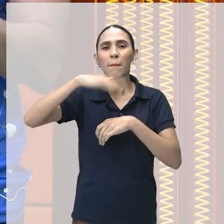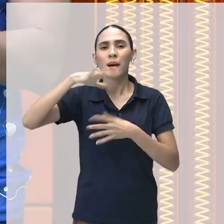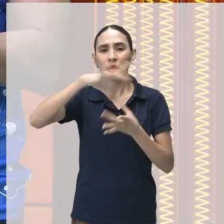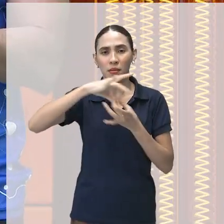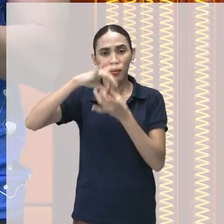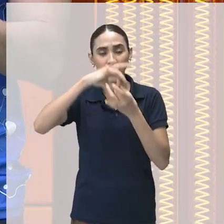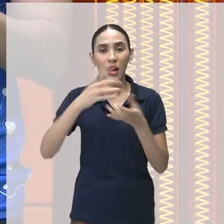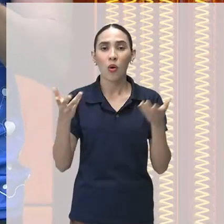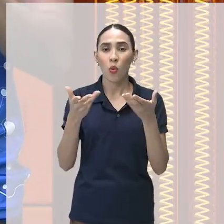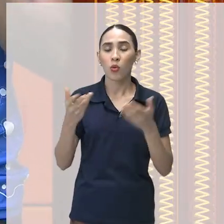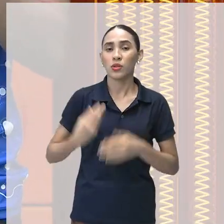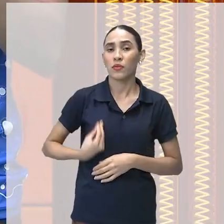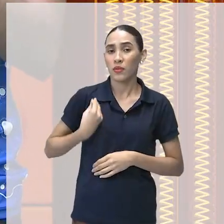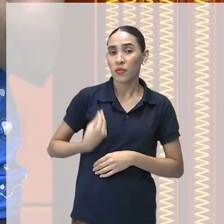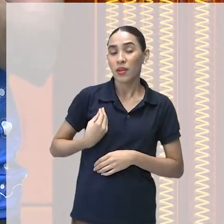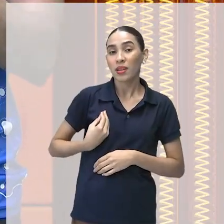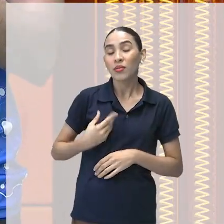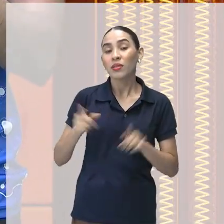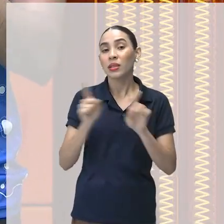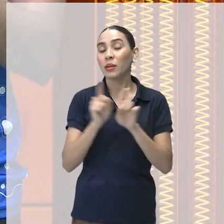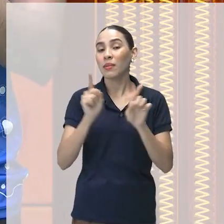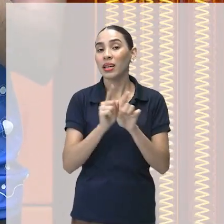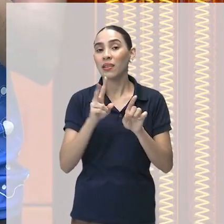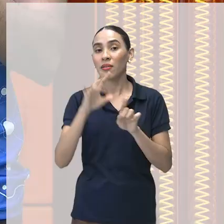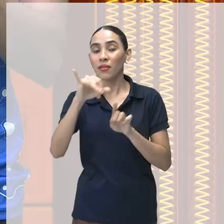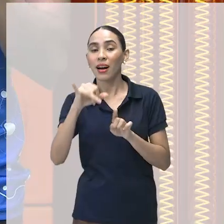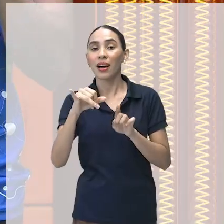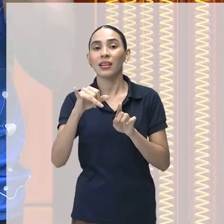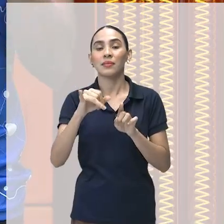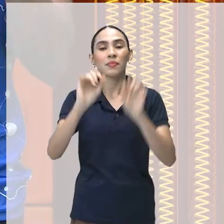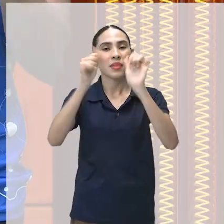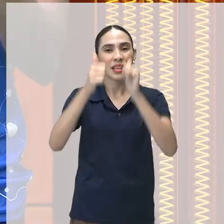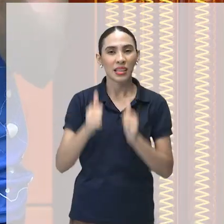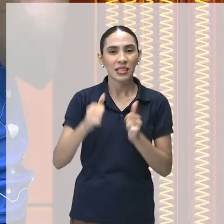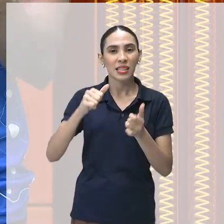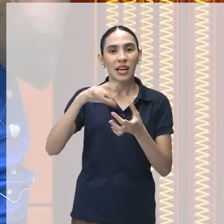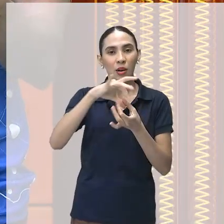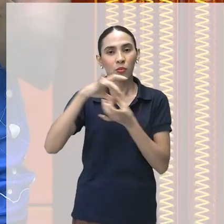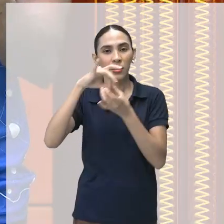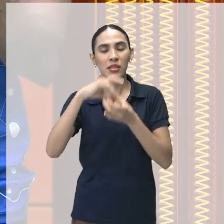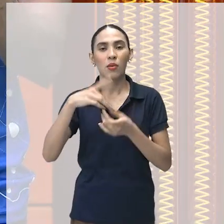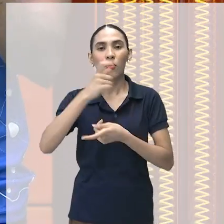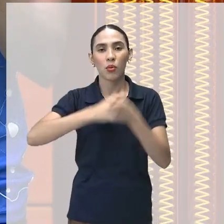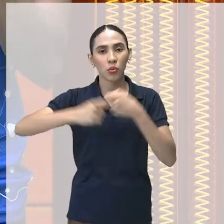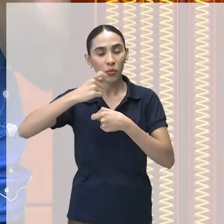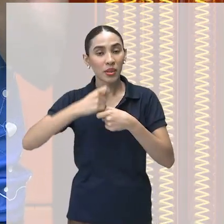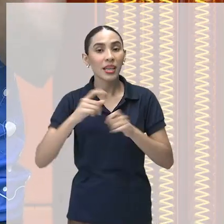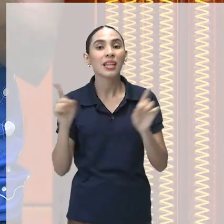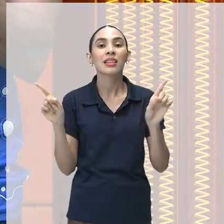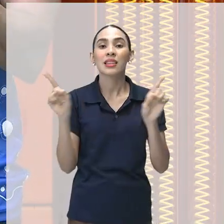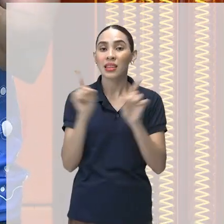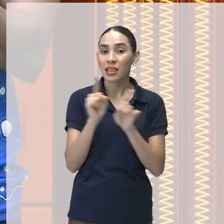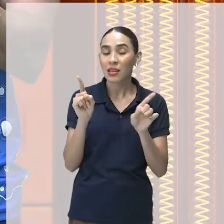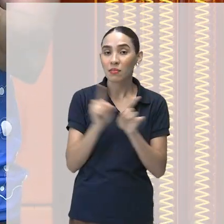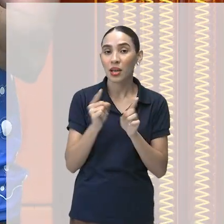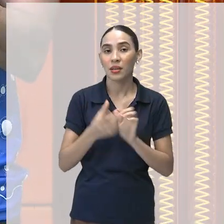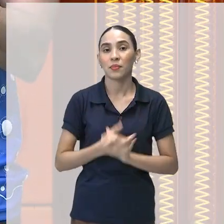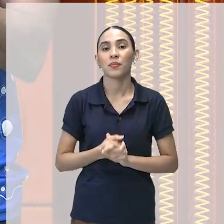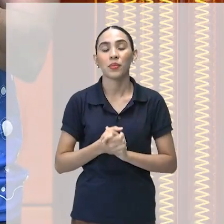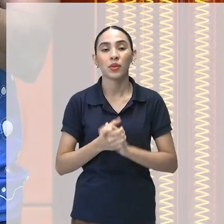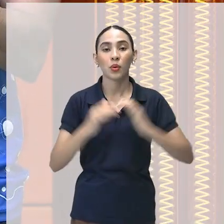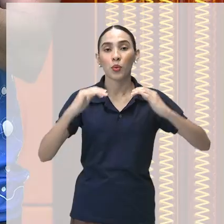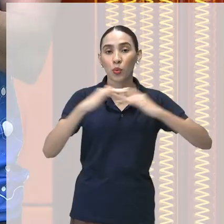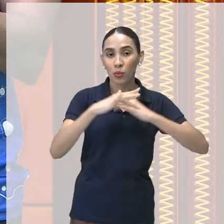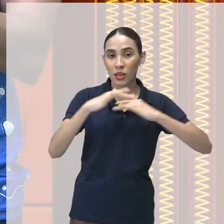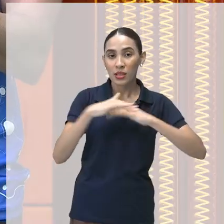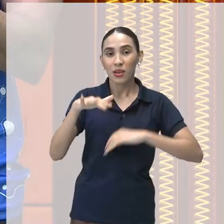vivenciando nesse momento. E a gente vai tratar também dessa questão da globalização da economia e também da